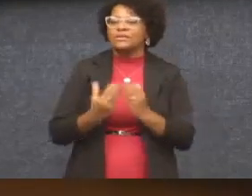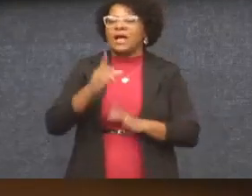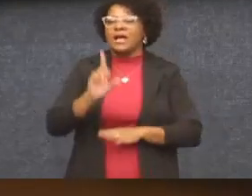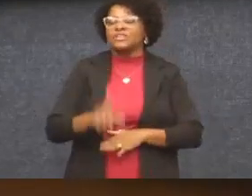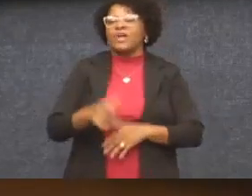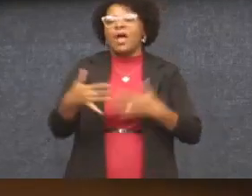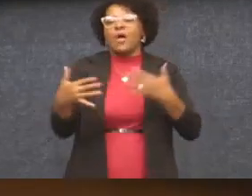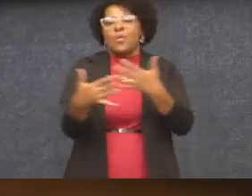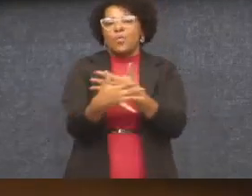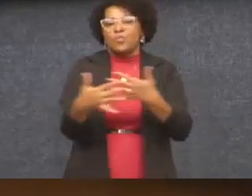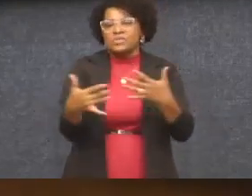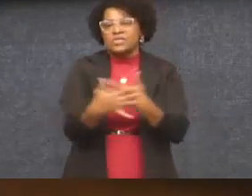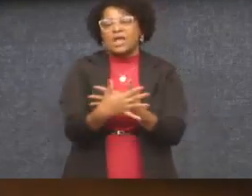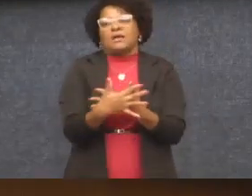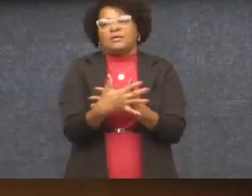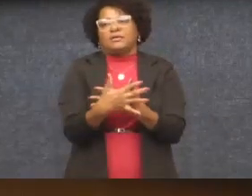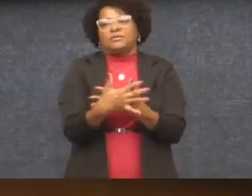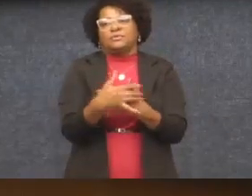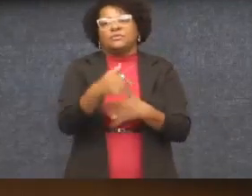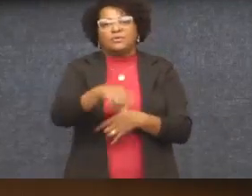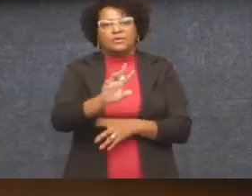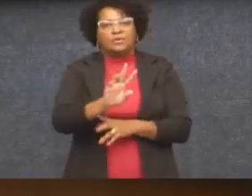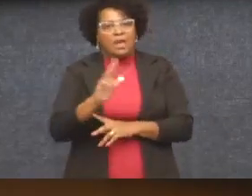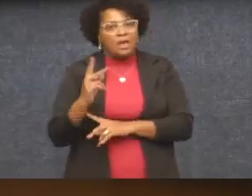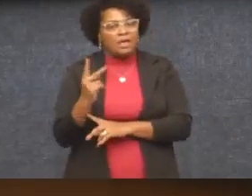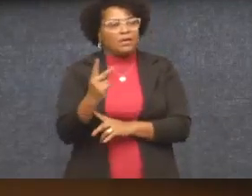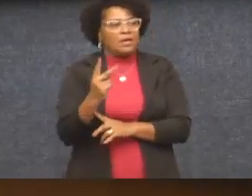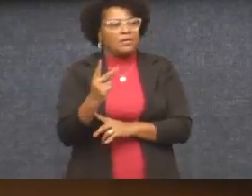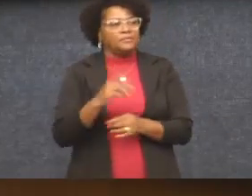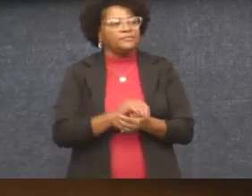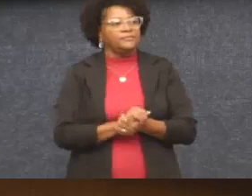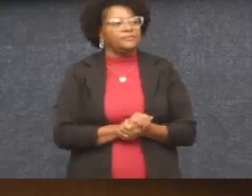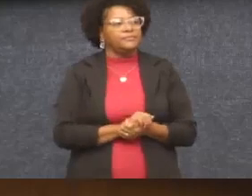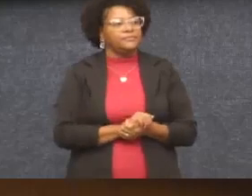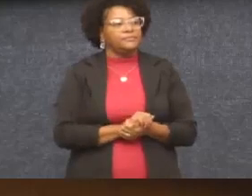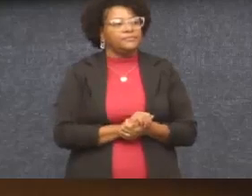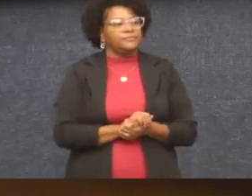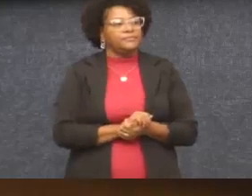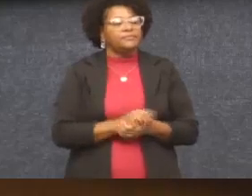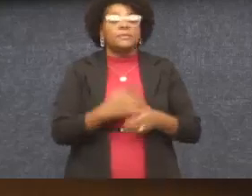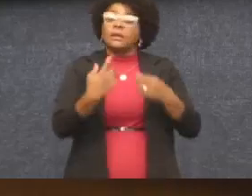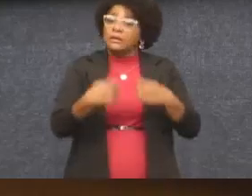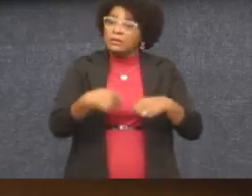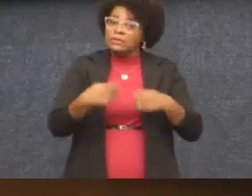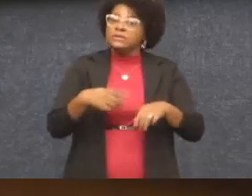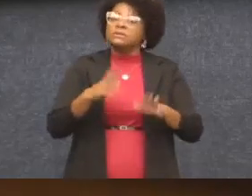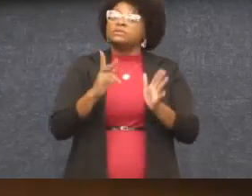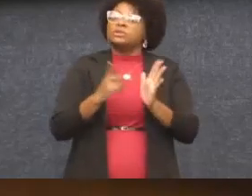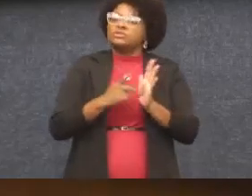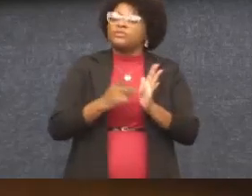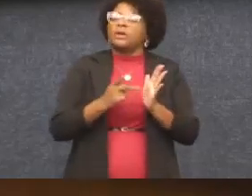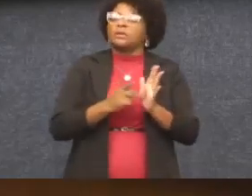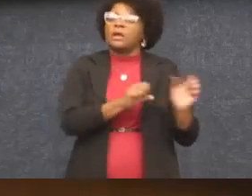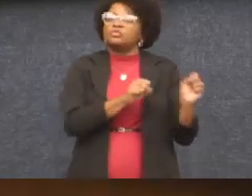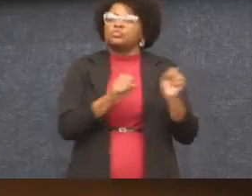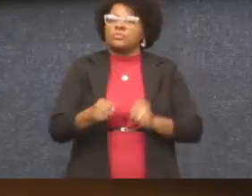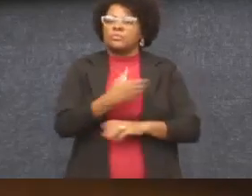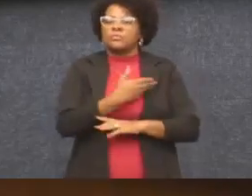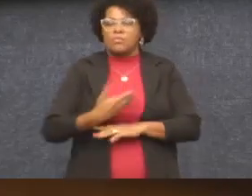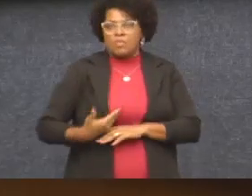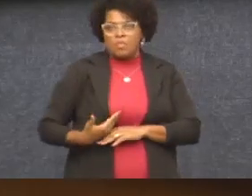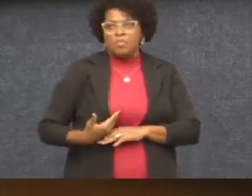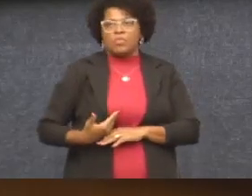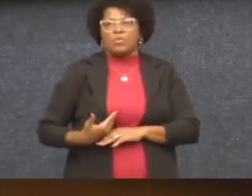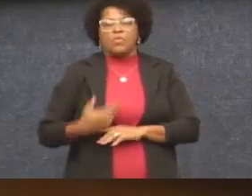parte original da planta da cidade que foi construída para ser capital. E ela está precisando muito do poder público. Está precisando,